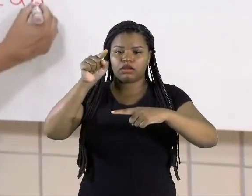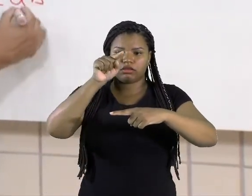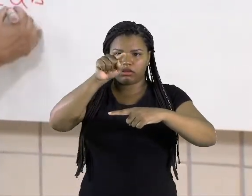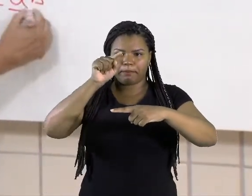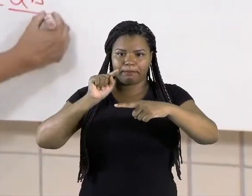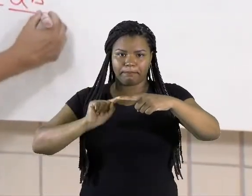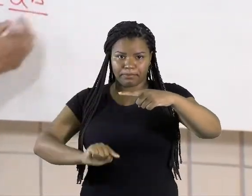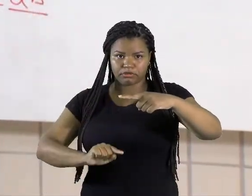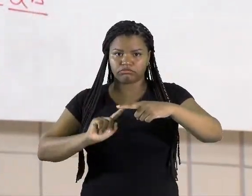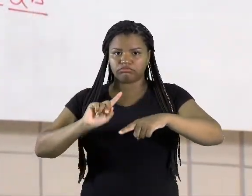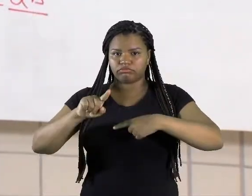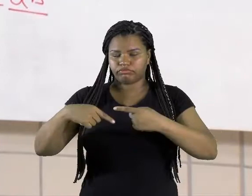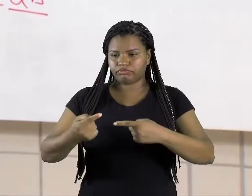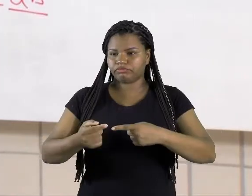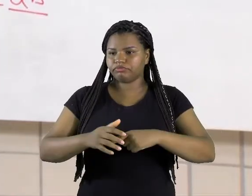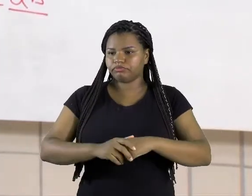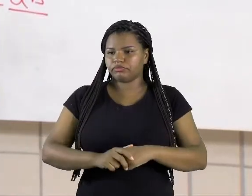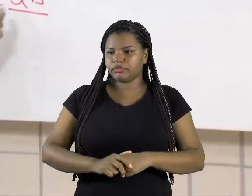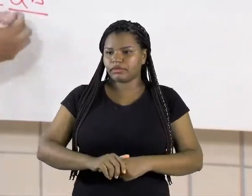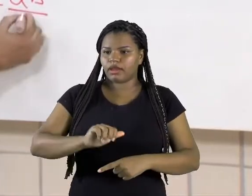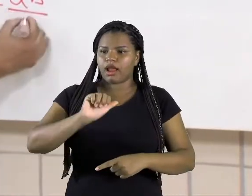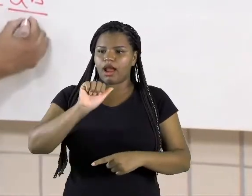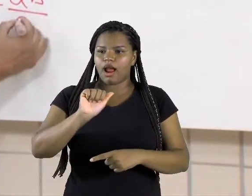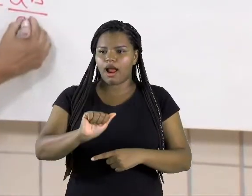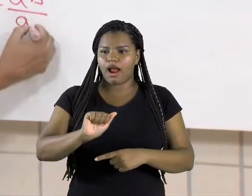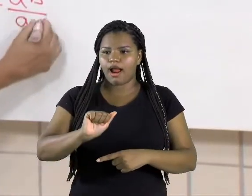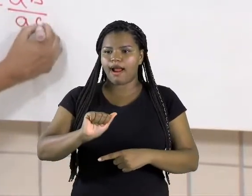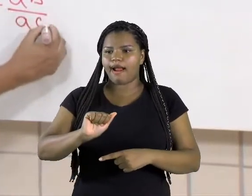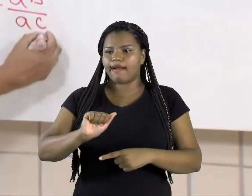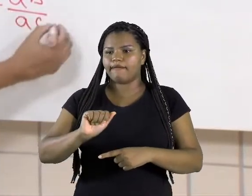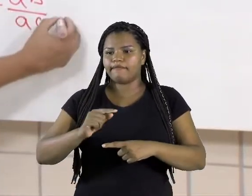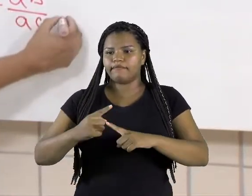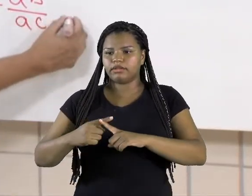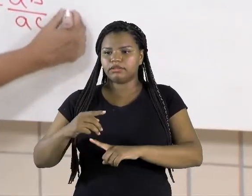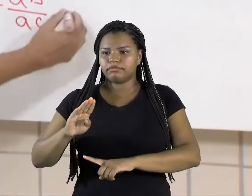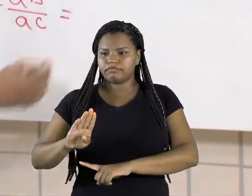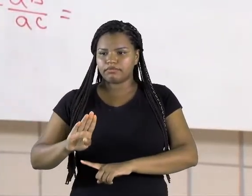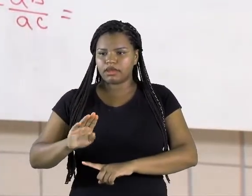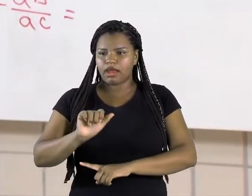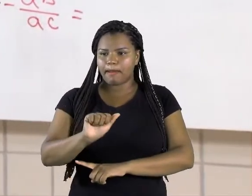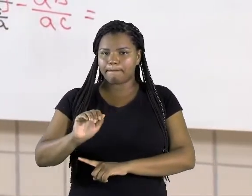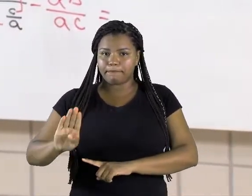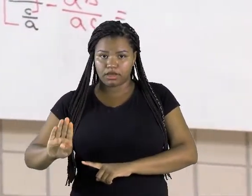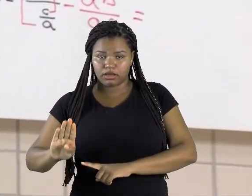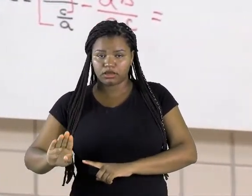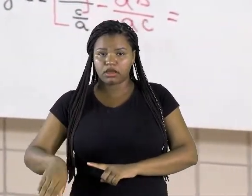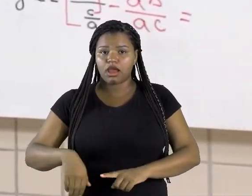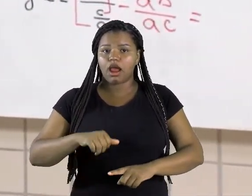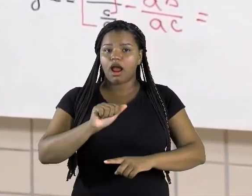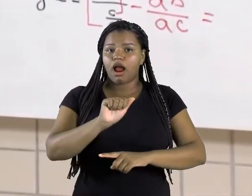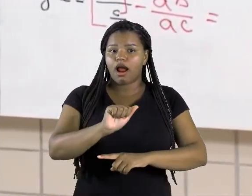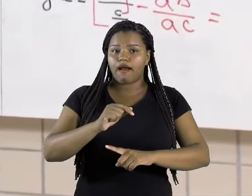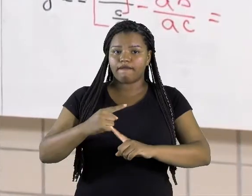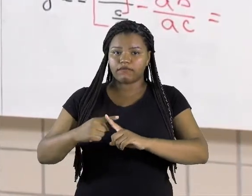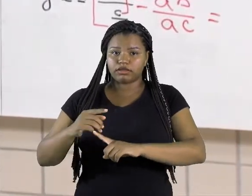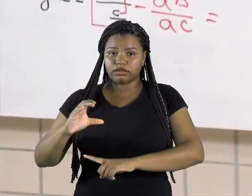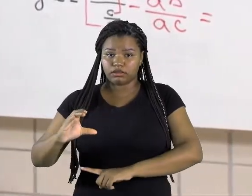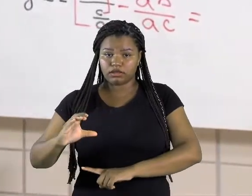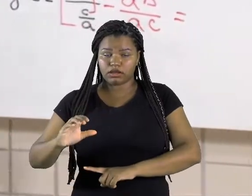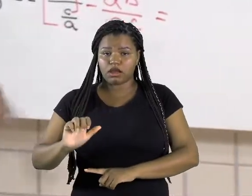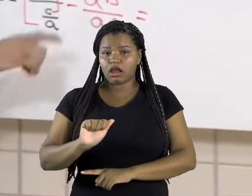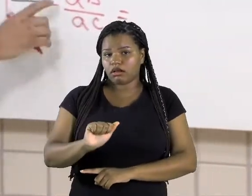AB e A vezes C ficaria AC. Toda vez que você divide